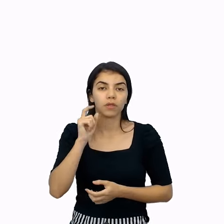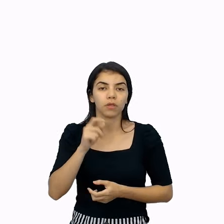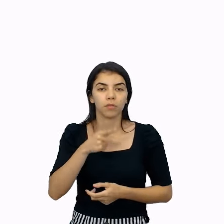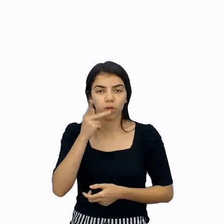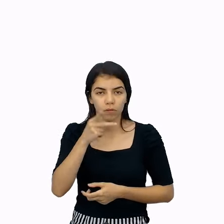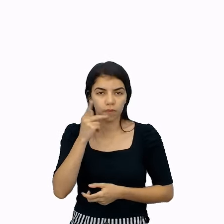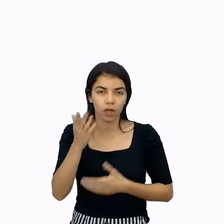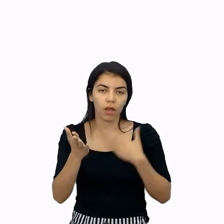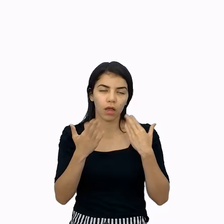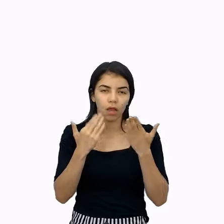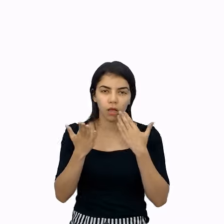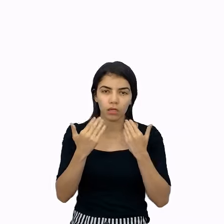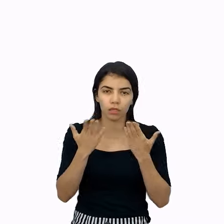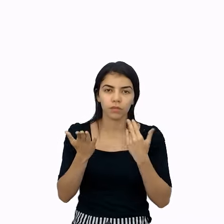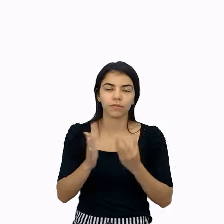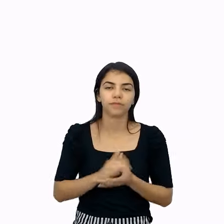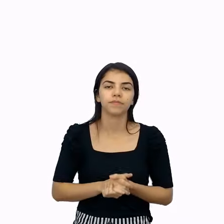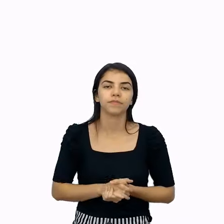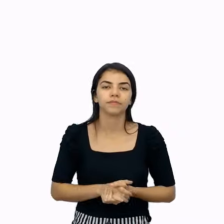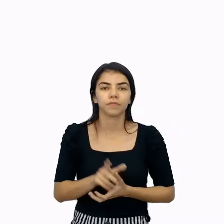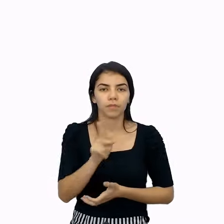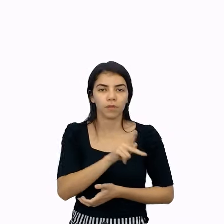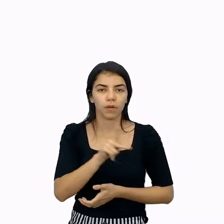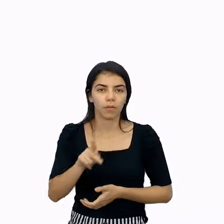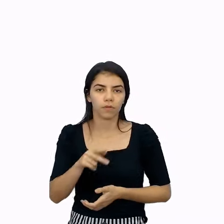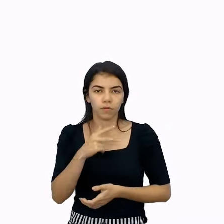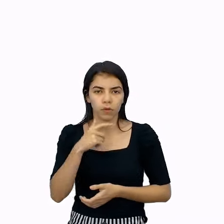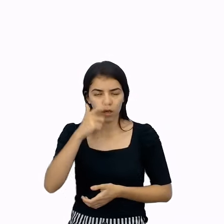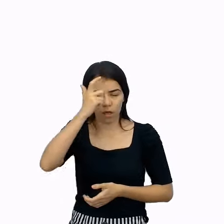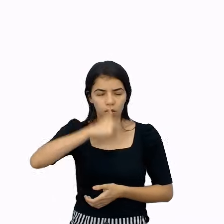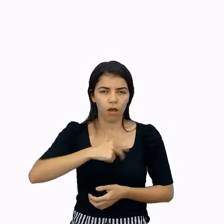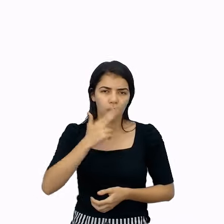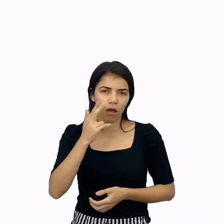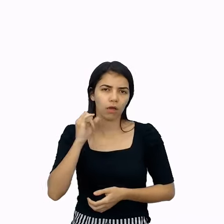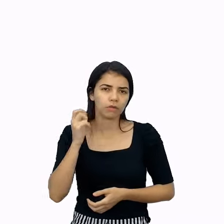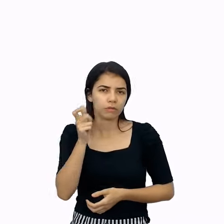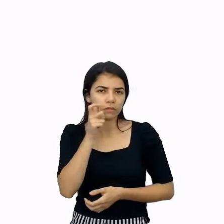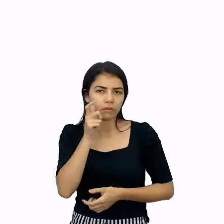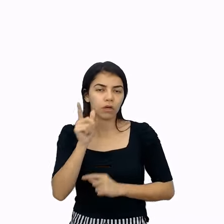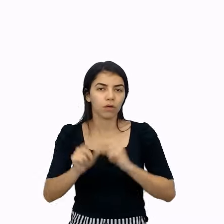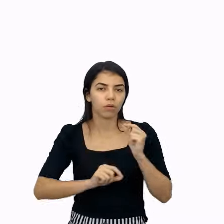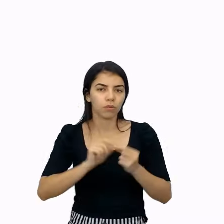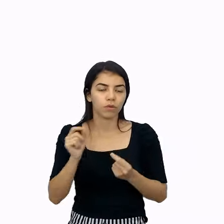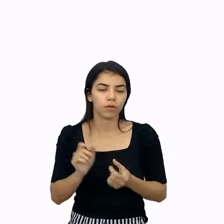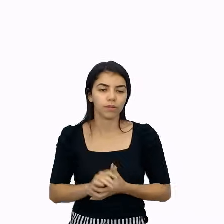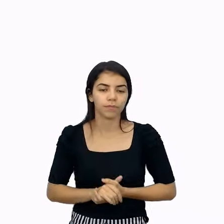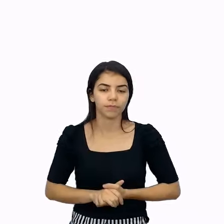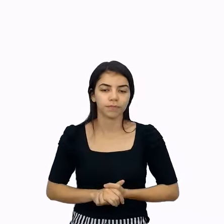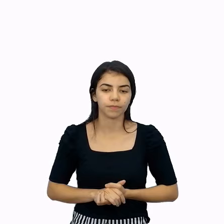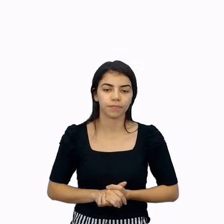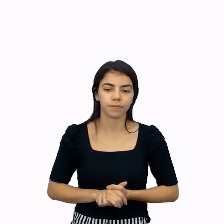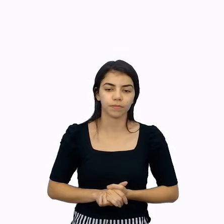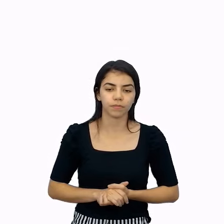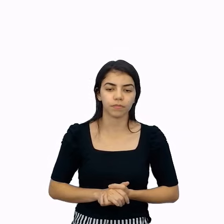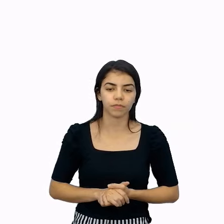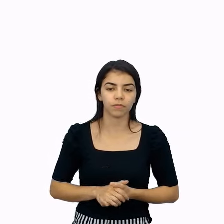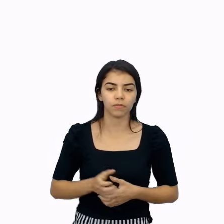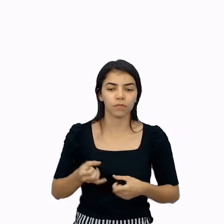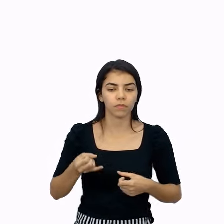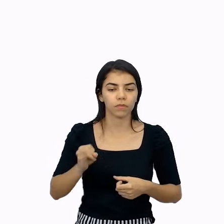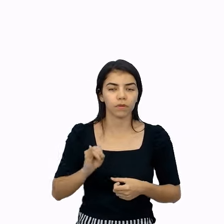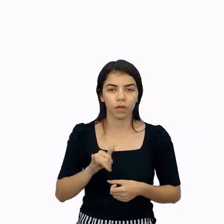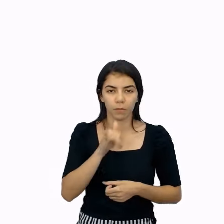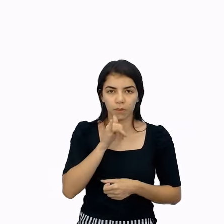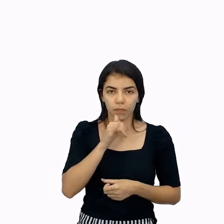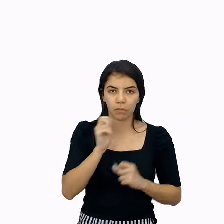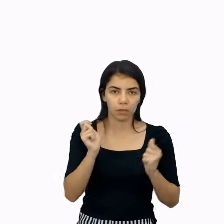com eles, né? Professores, eu acho assim muito interessante quando, se eu pudesse, né, ouvi-los